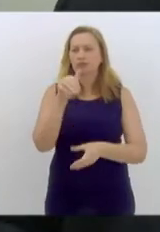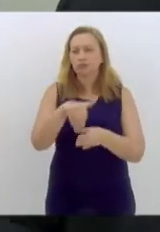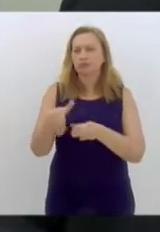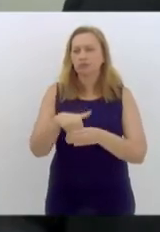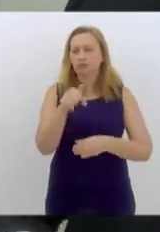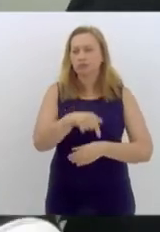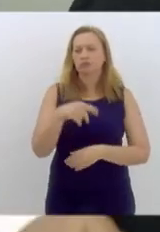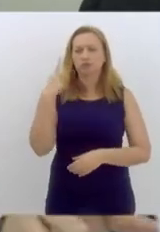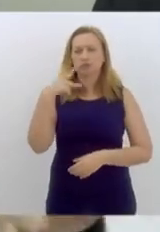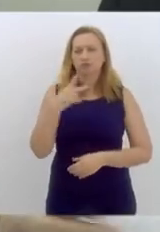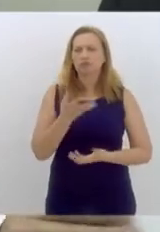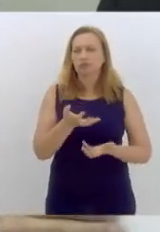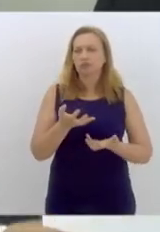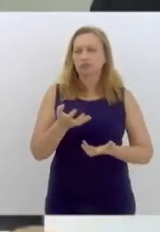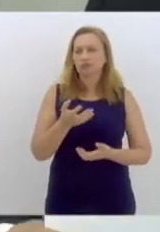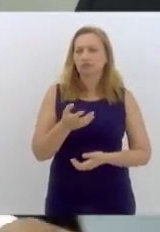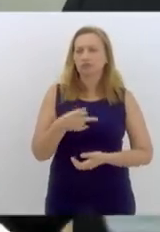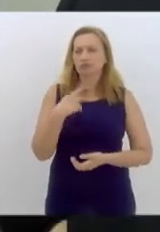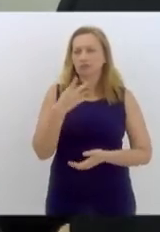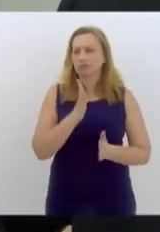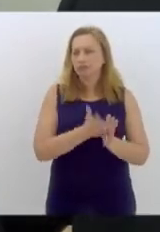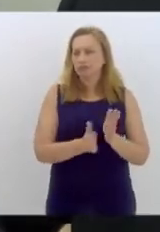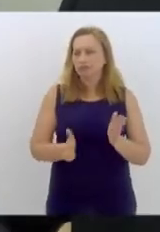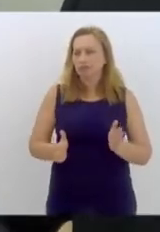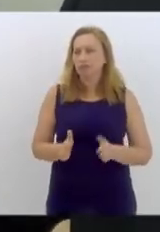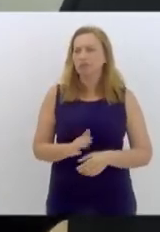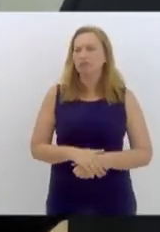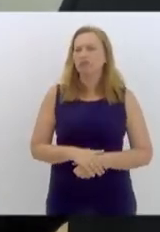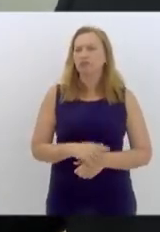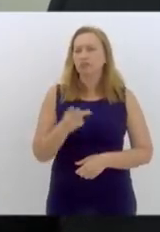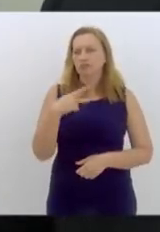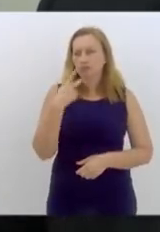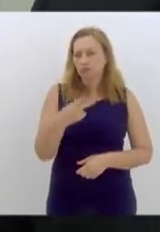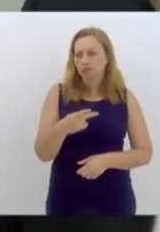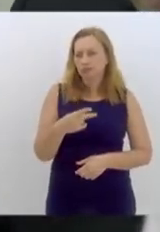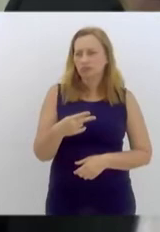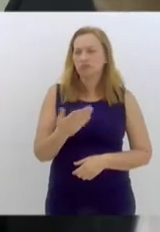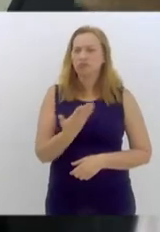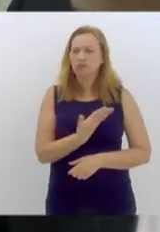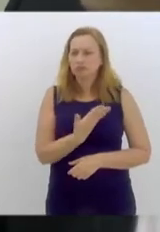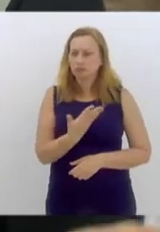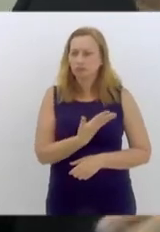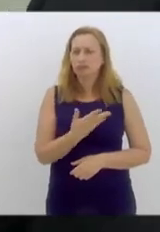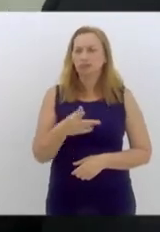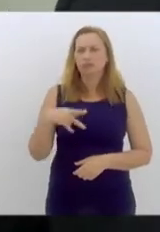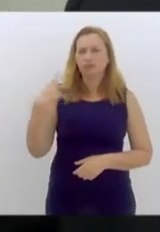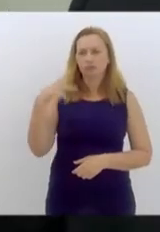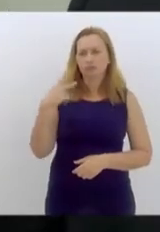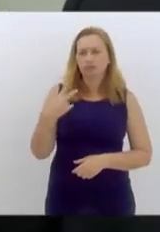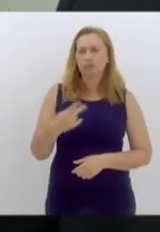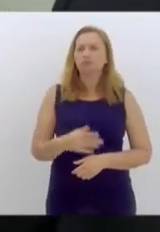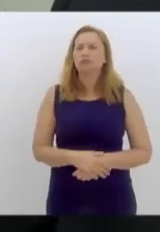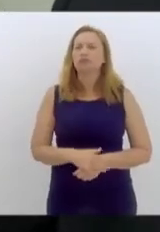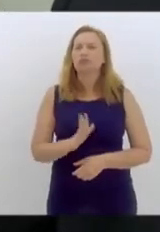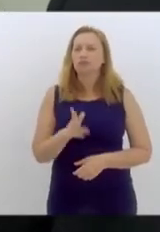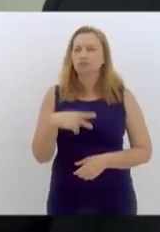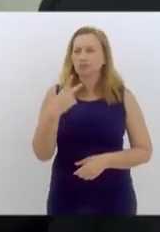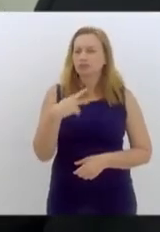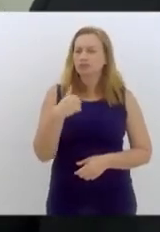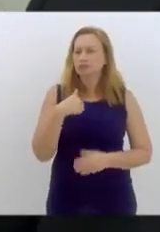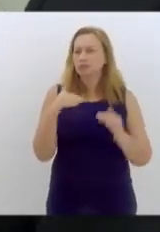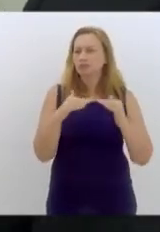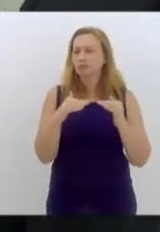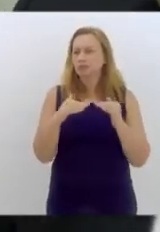Parlamento. Eu só queria fazer uma questão de ordem, reforçando aí a fala dos meus parlamentares, companheiros que me antecederam, que eu